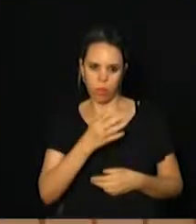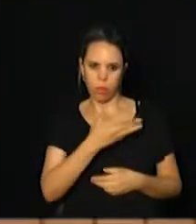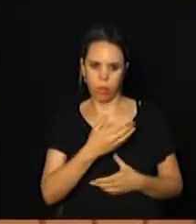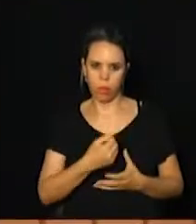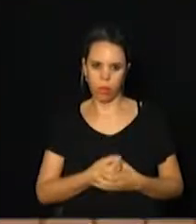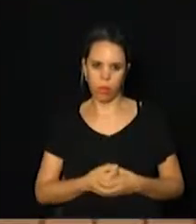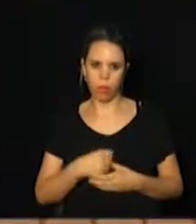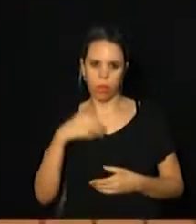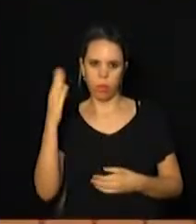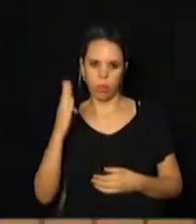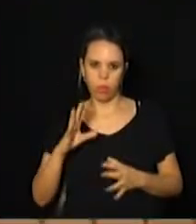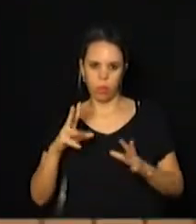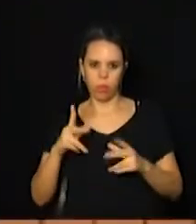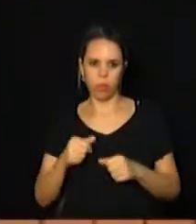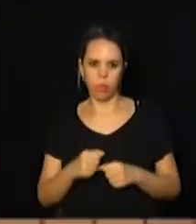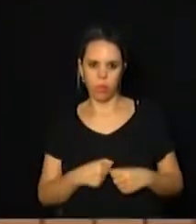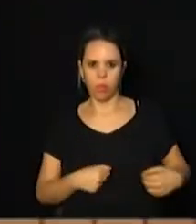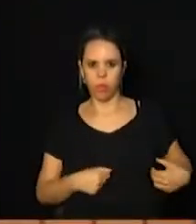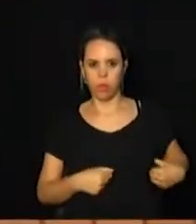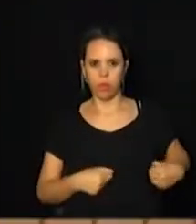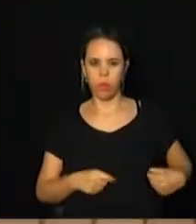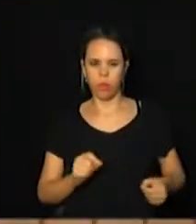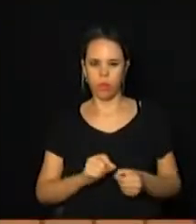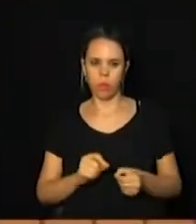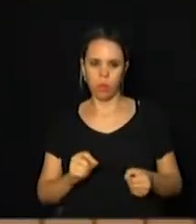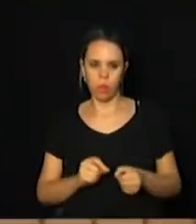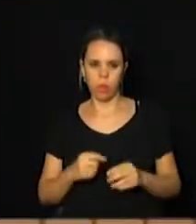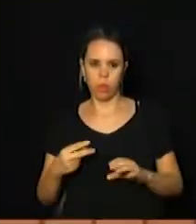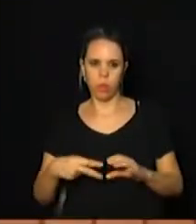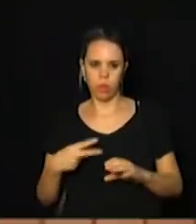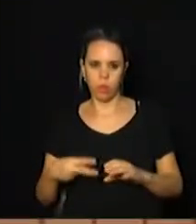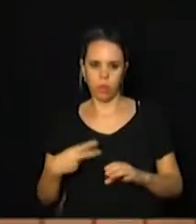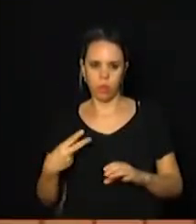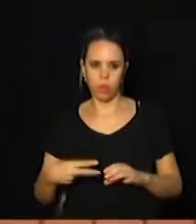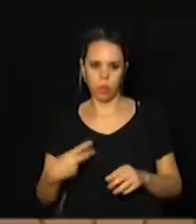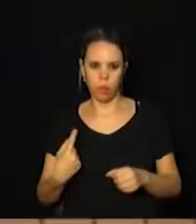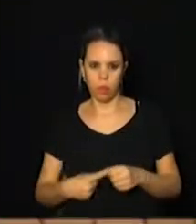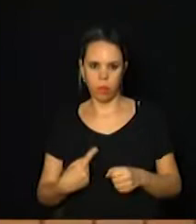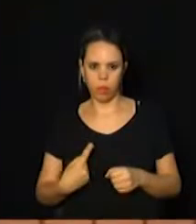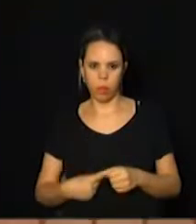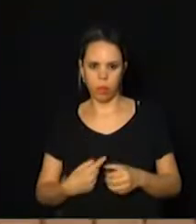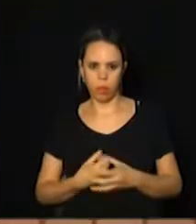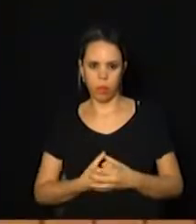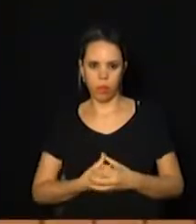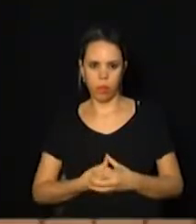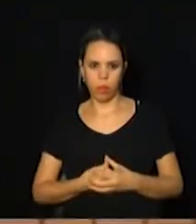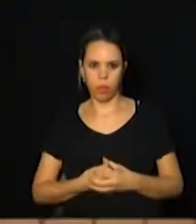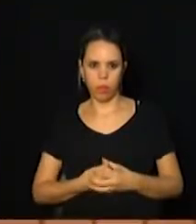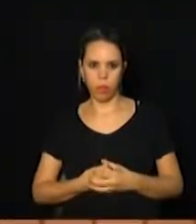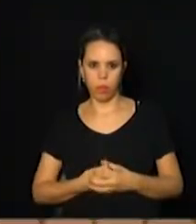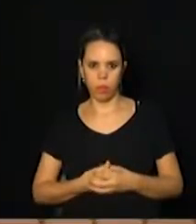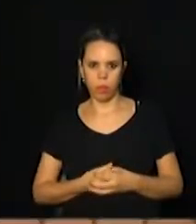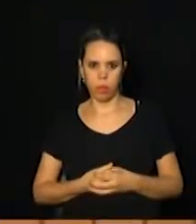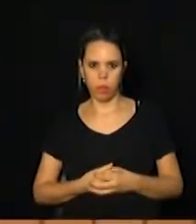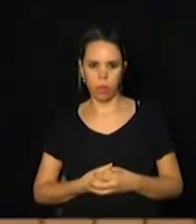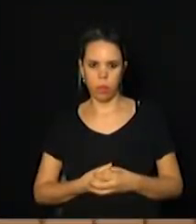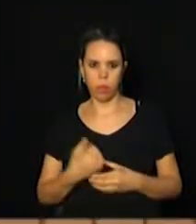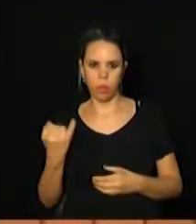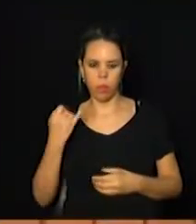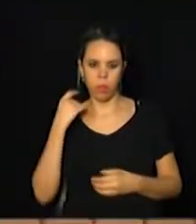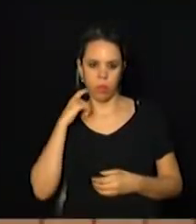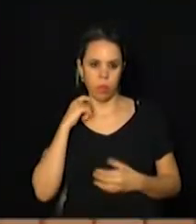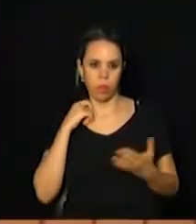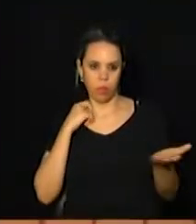que o Brasil todo fizesse isso através das câmaras municipais é porque é muito importante